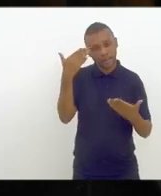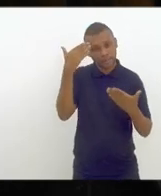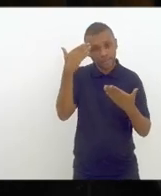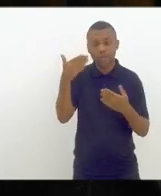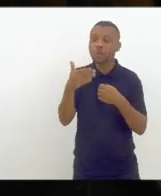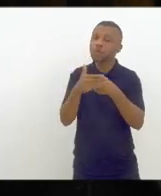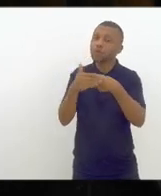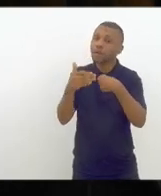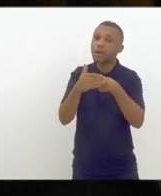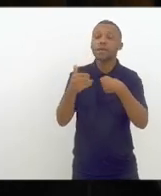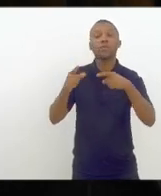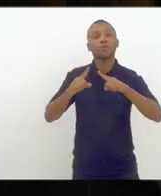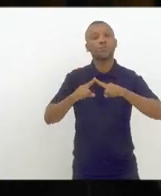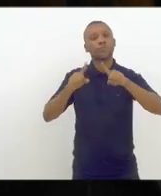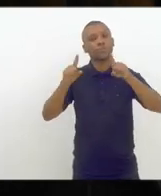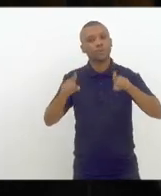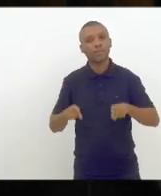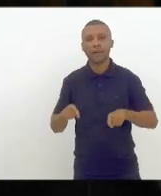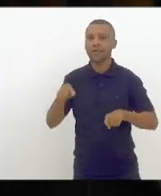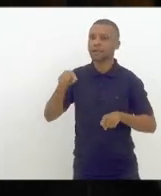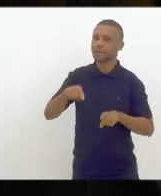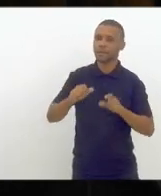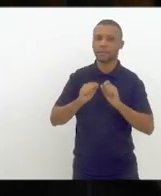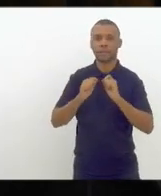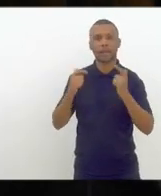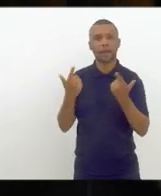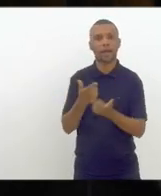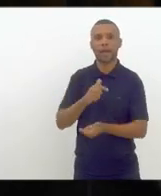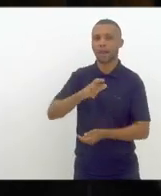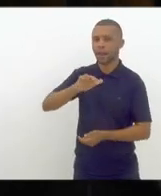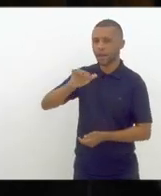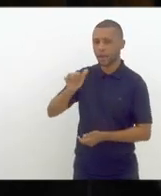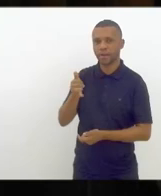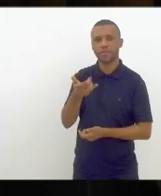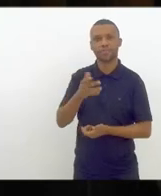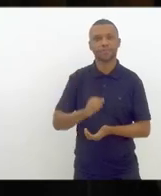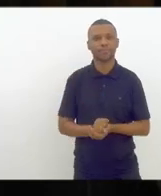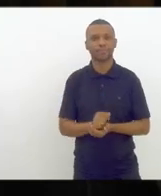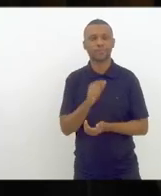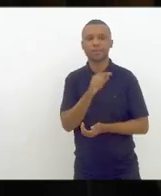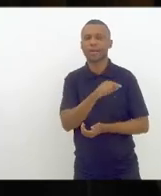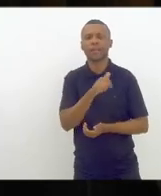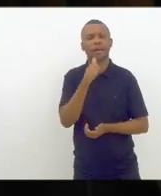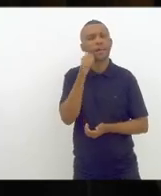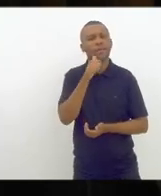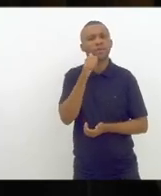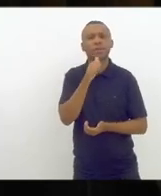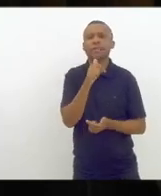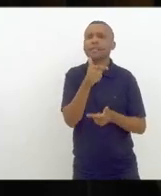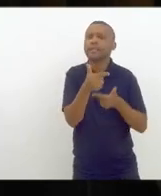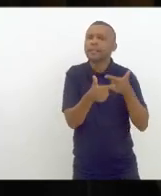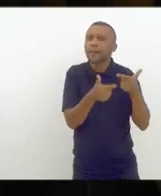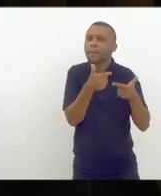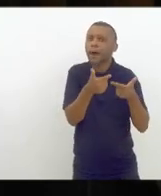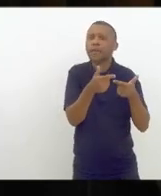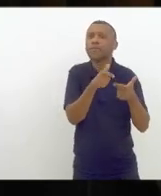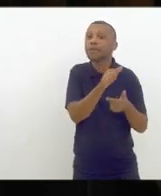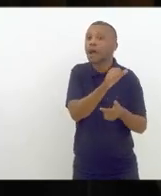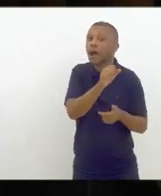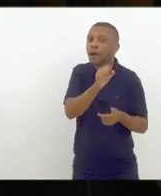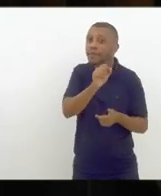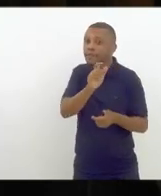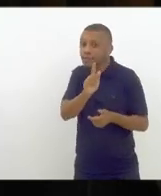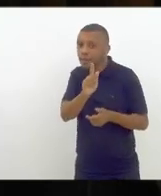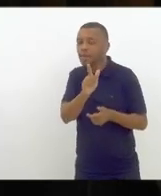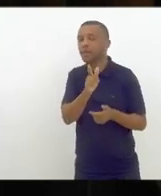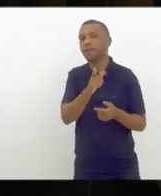dos funcionários aqui da casa, desde daquela senhorinha lá que trabalha de auxiliar de serviços gerais,